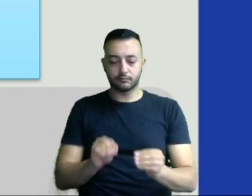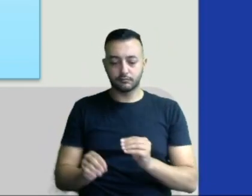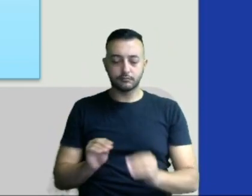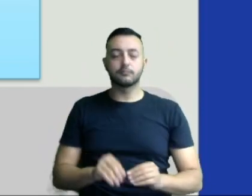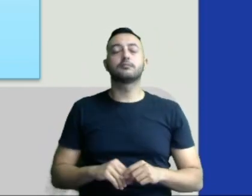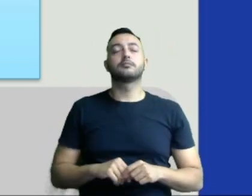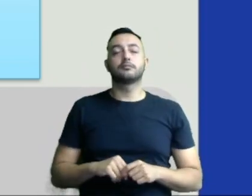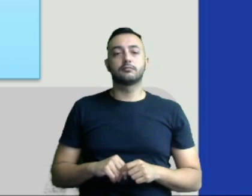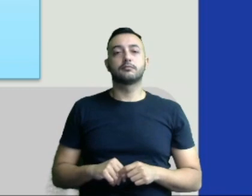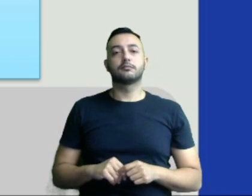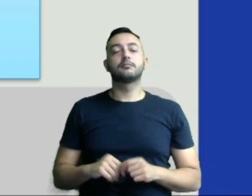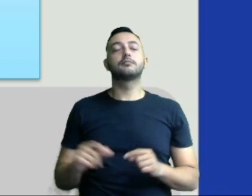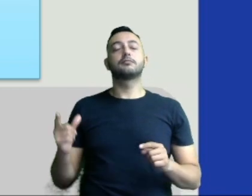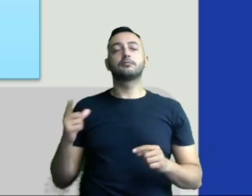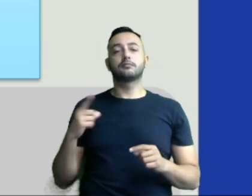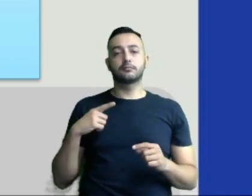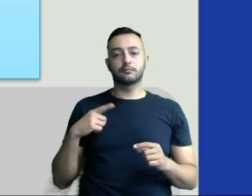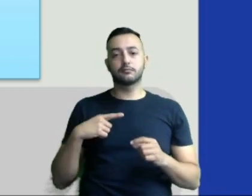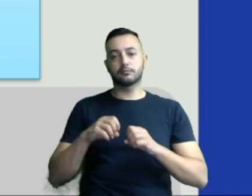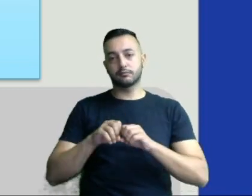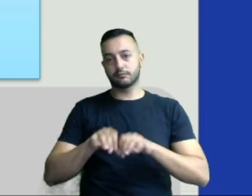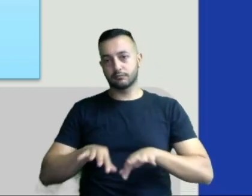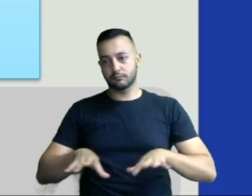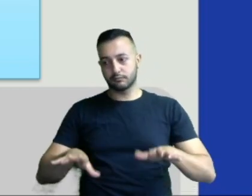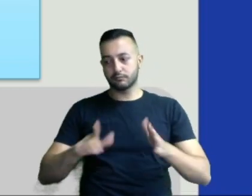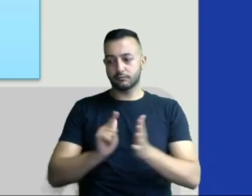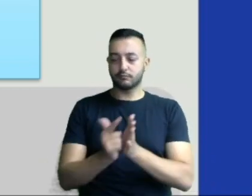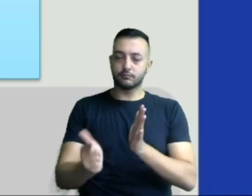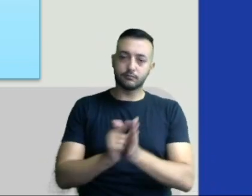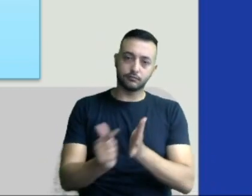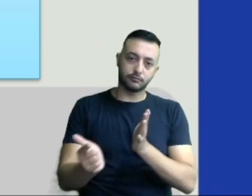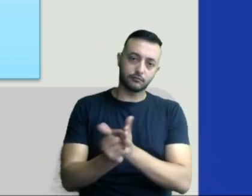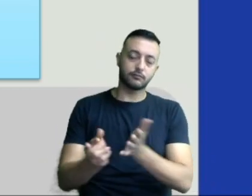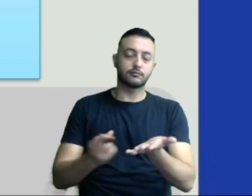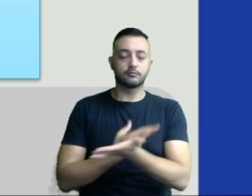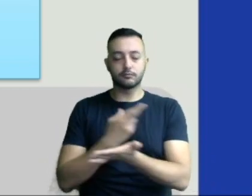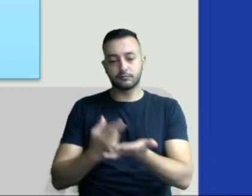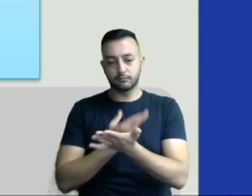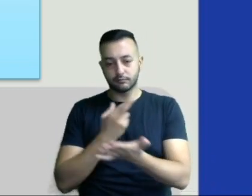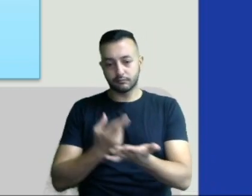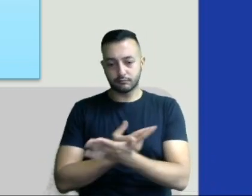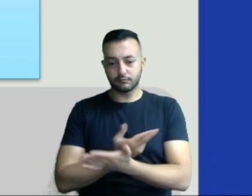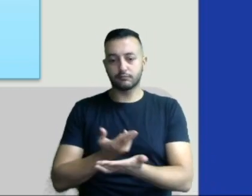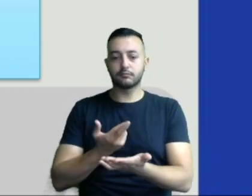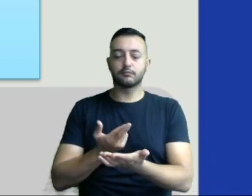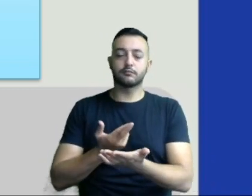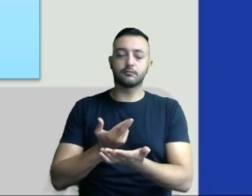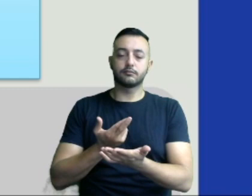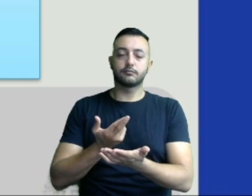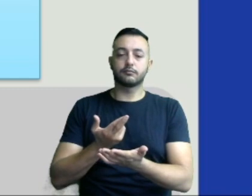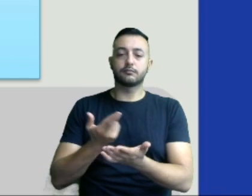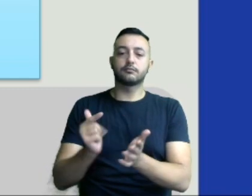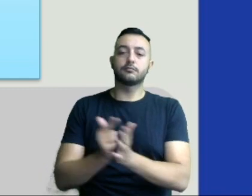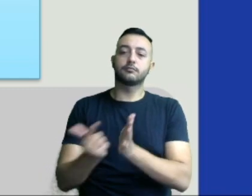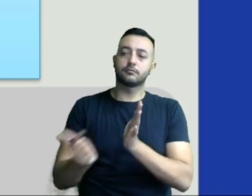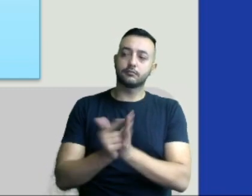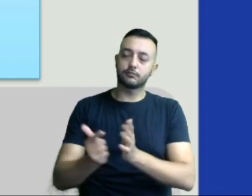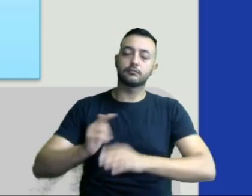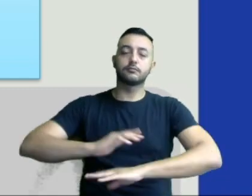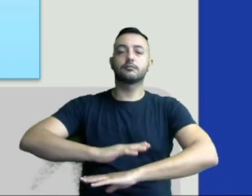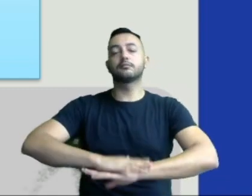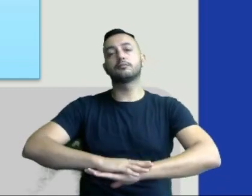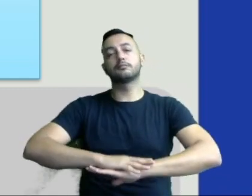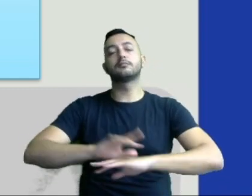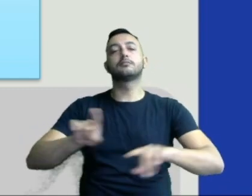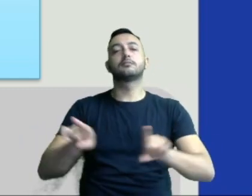Que elas são veiculadas nos jornais, revistas, nos telejornais e